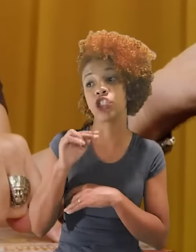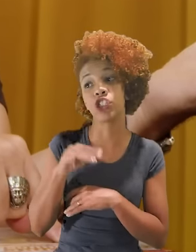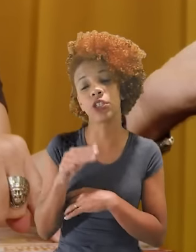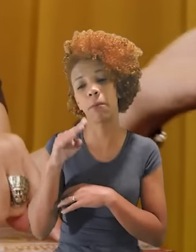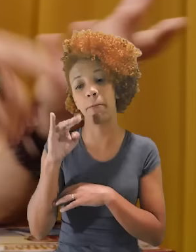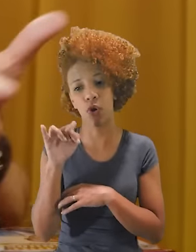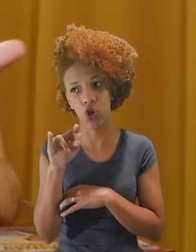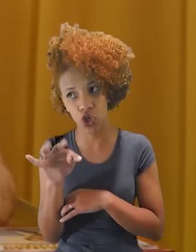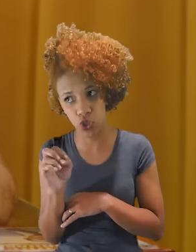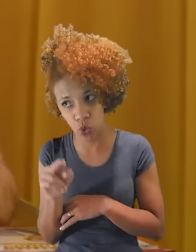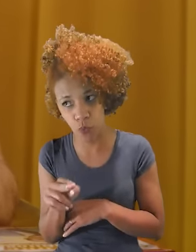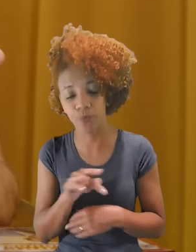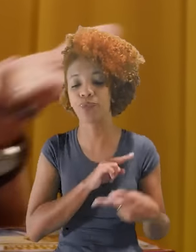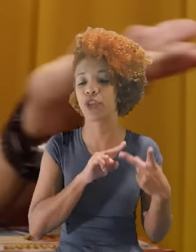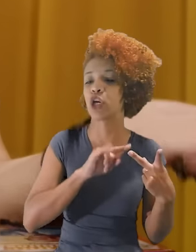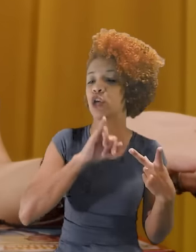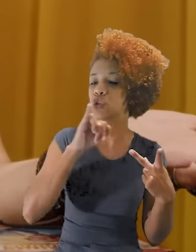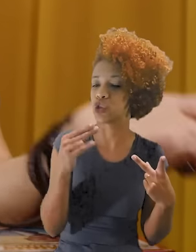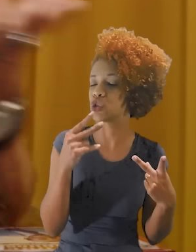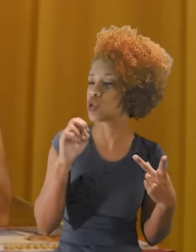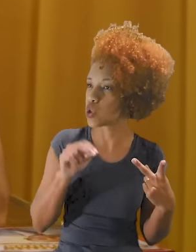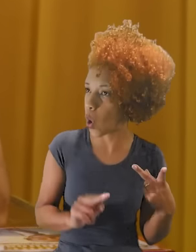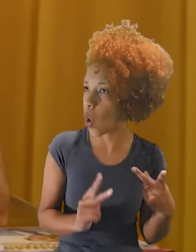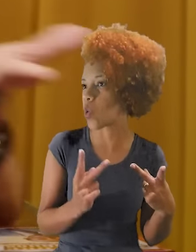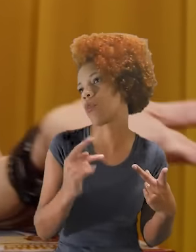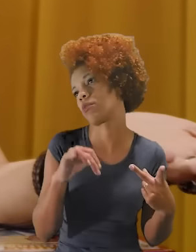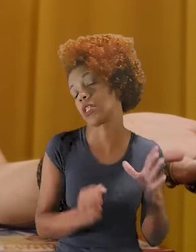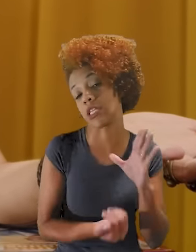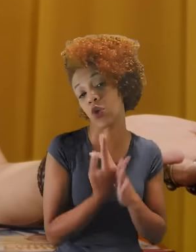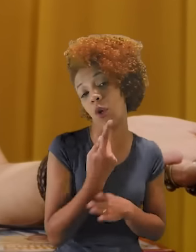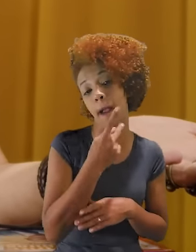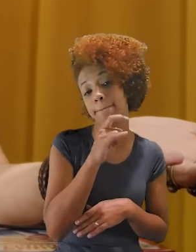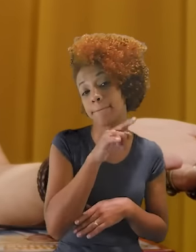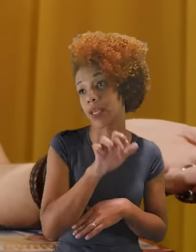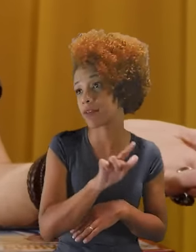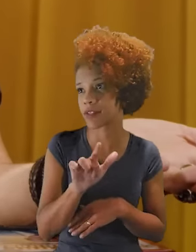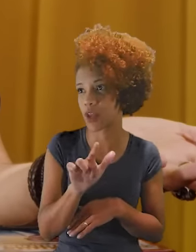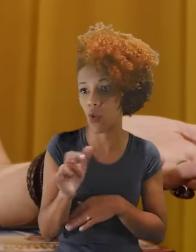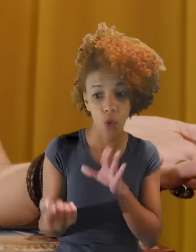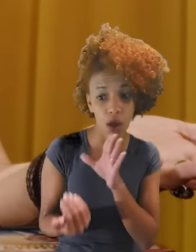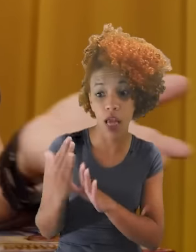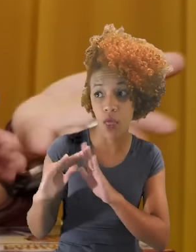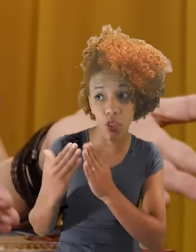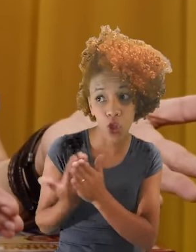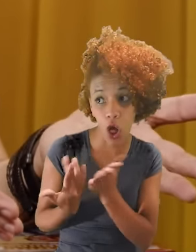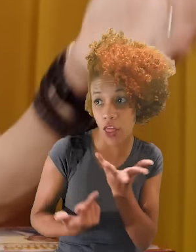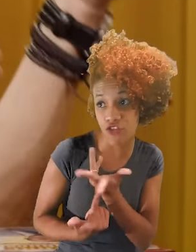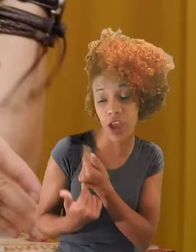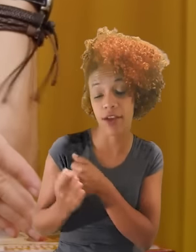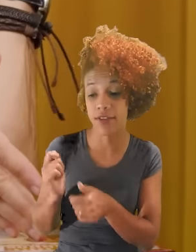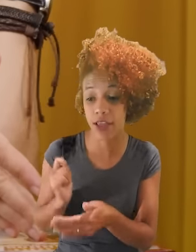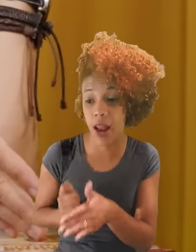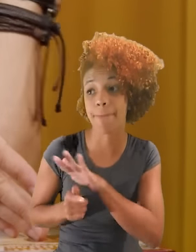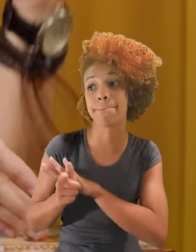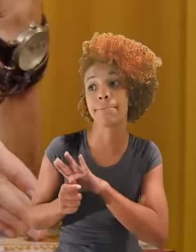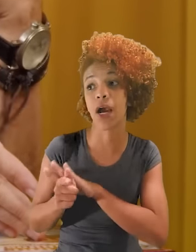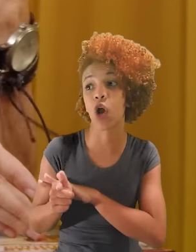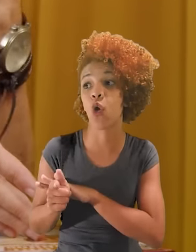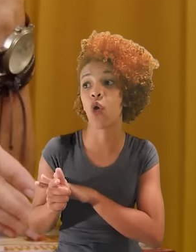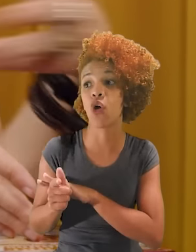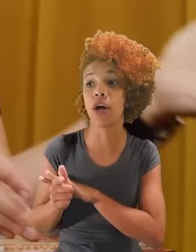de lá. O John Lasseter, que é o cara que fundou a Pixar, saiu de lá. Então, assim, esses caras saíram tudo de lá, cara. Tudo de uma escola que esse cara criou.